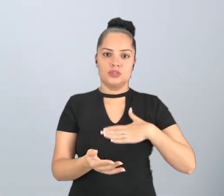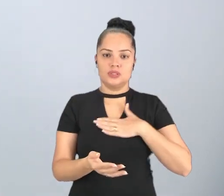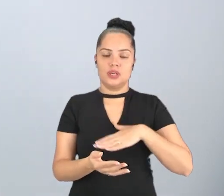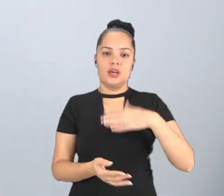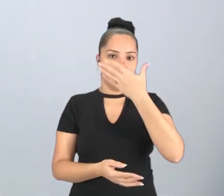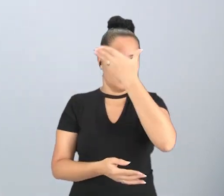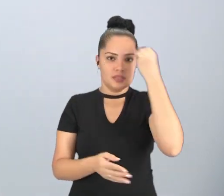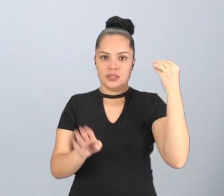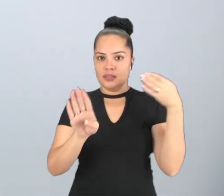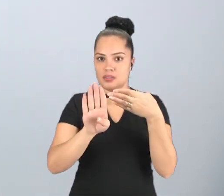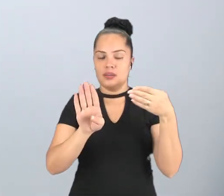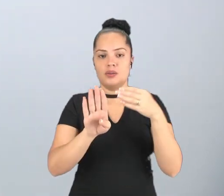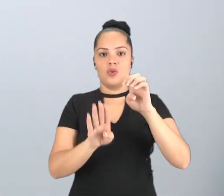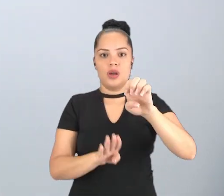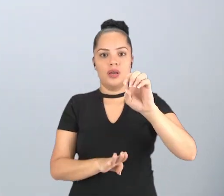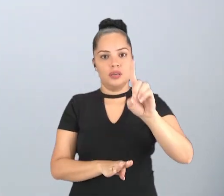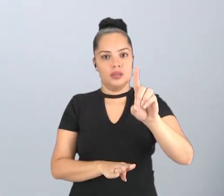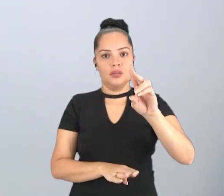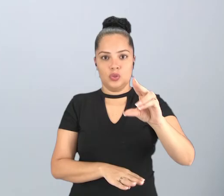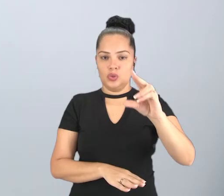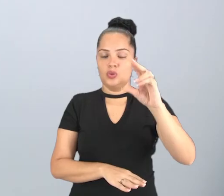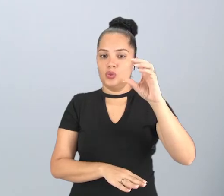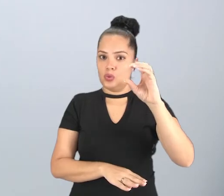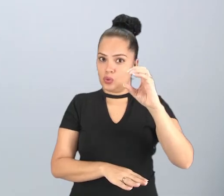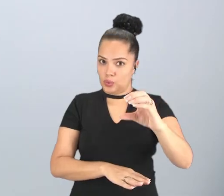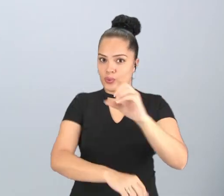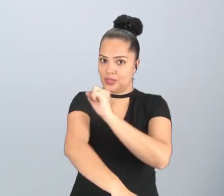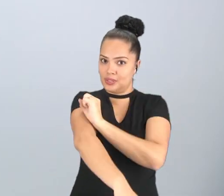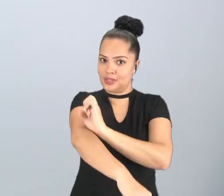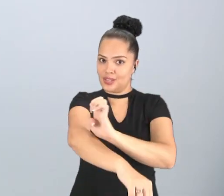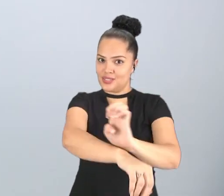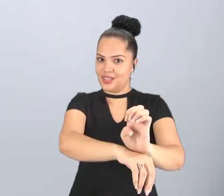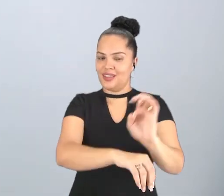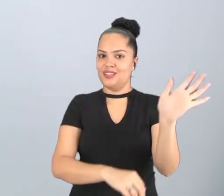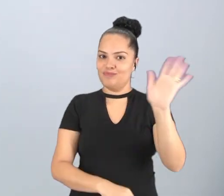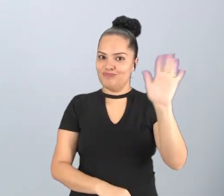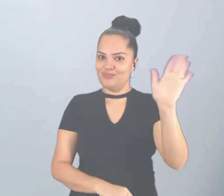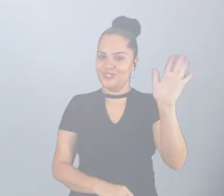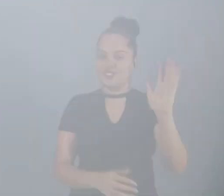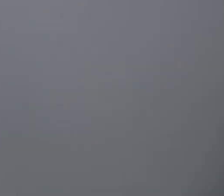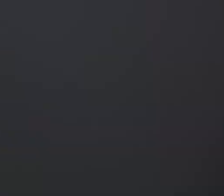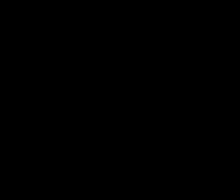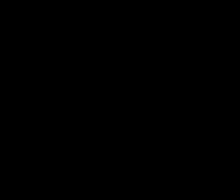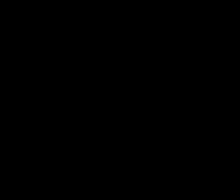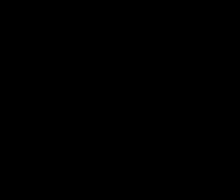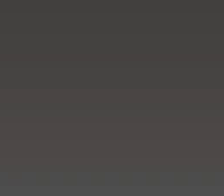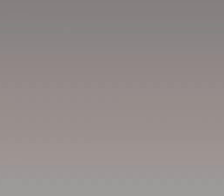esqueçam de acessar o portal Eduque da Secretaria de Educação e até a nossa próxima aula. Tchau!